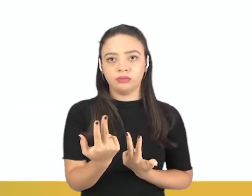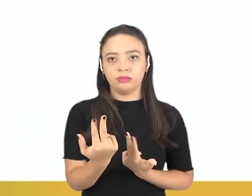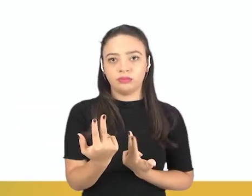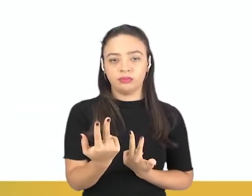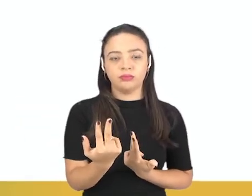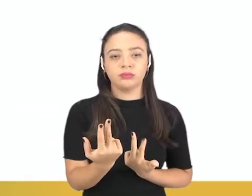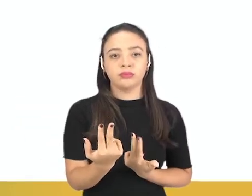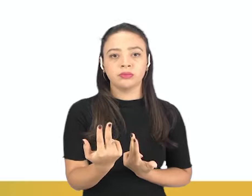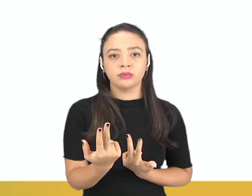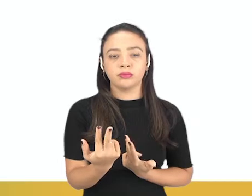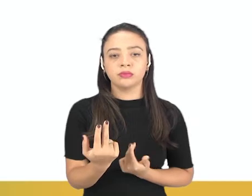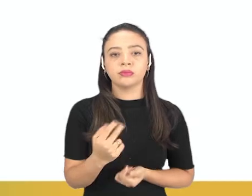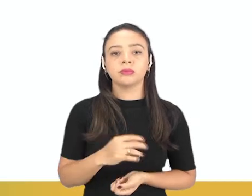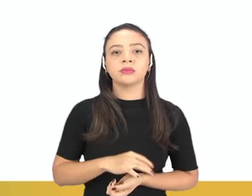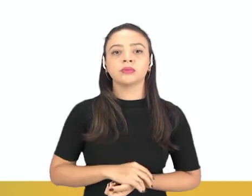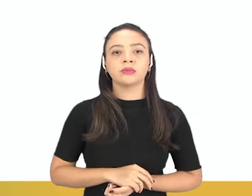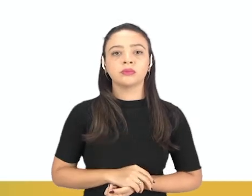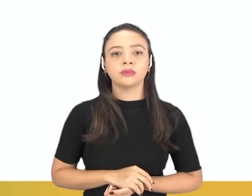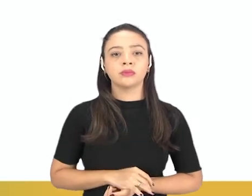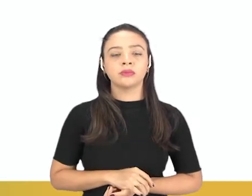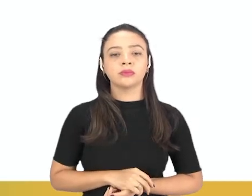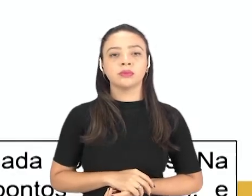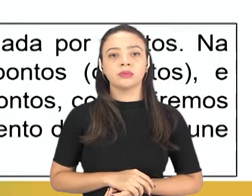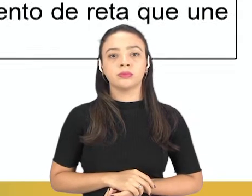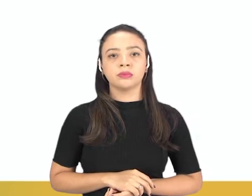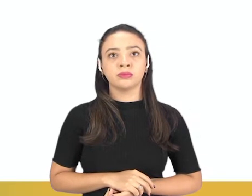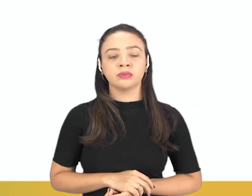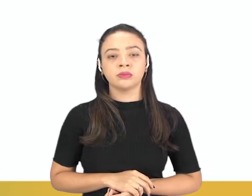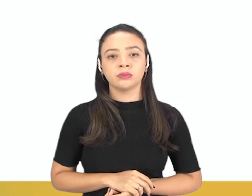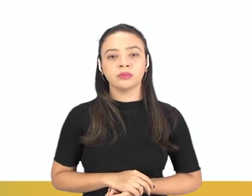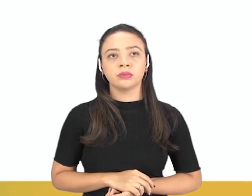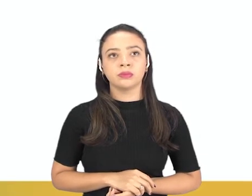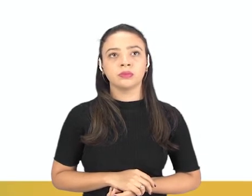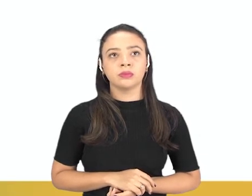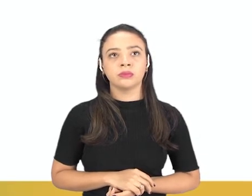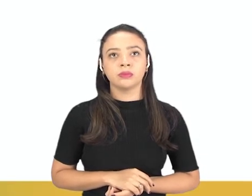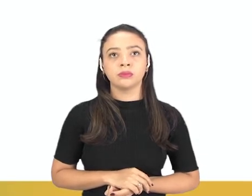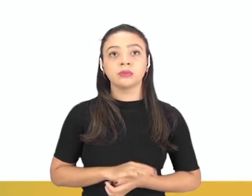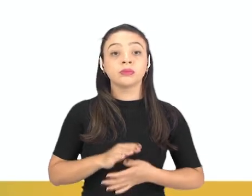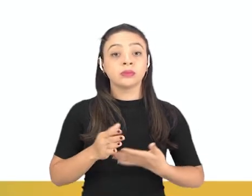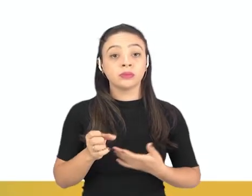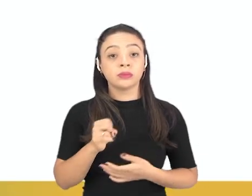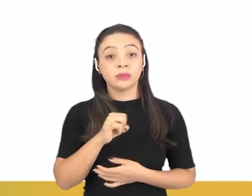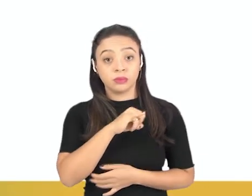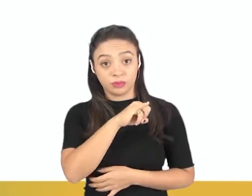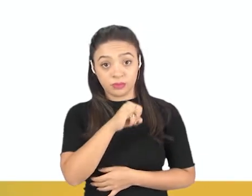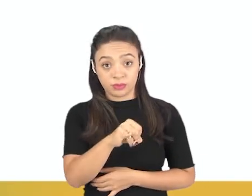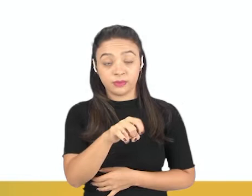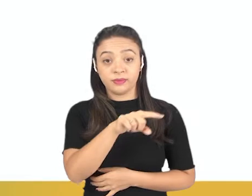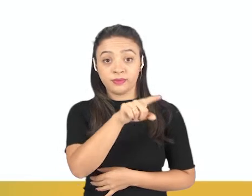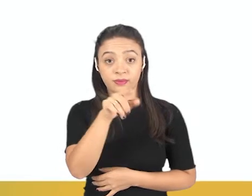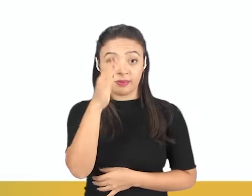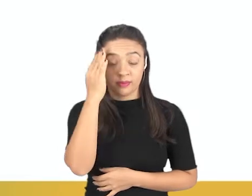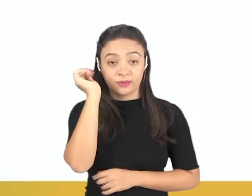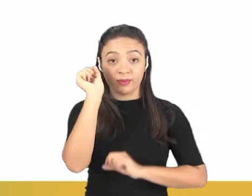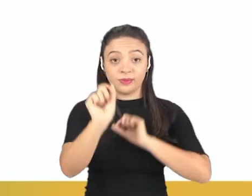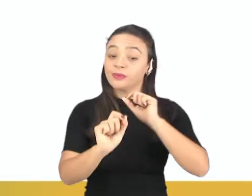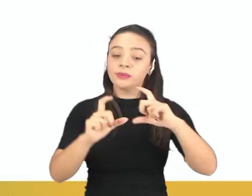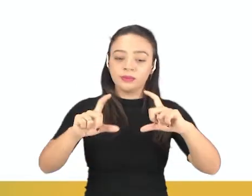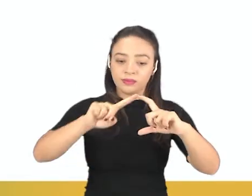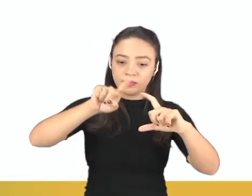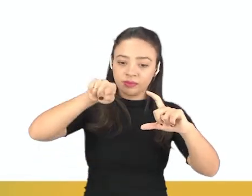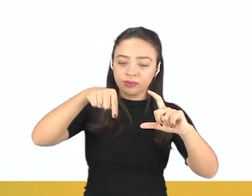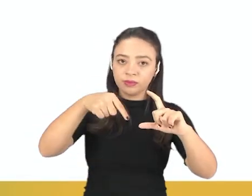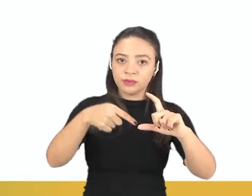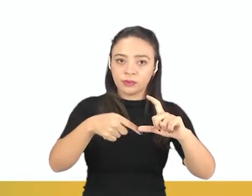que estão em cima da linha que você formou é constante né bom então agora você já sabe que a circunferência é uma